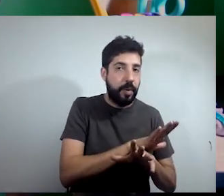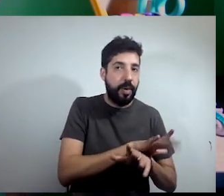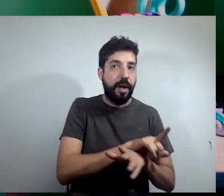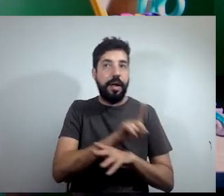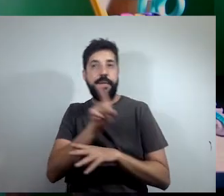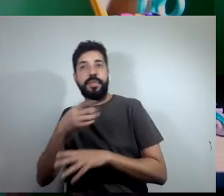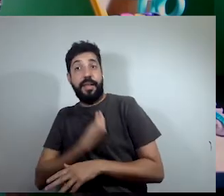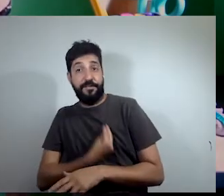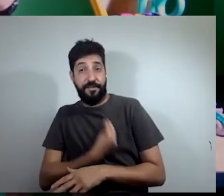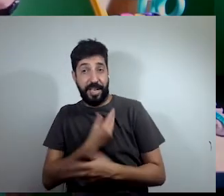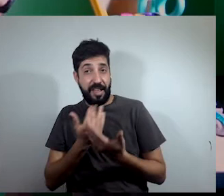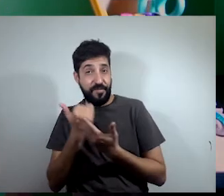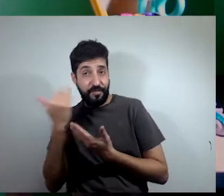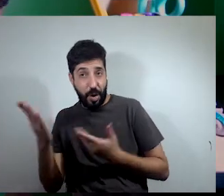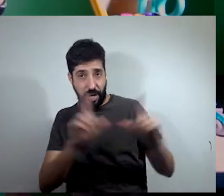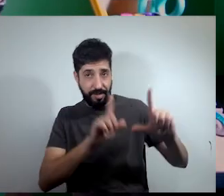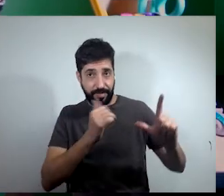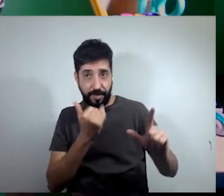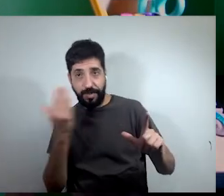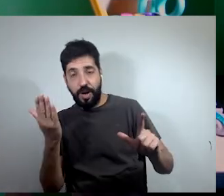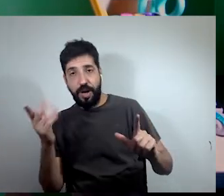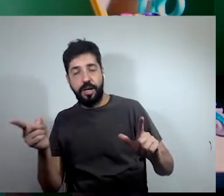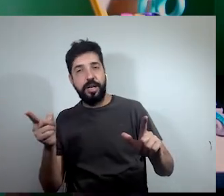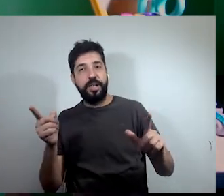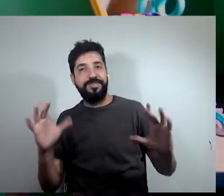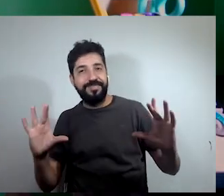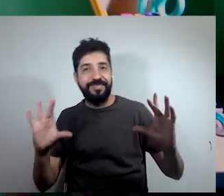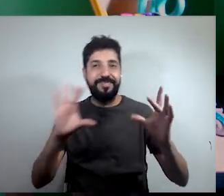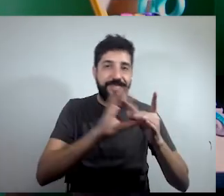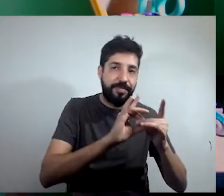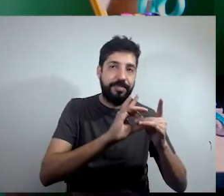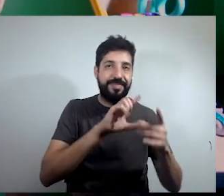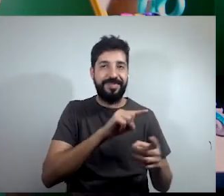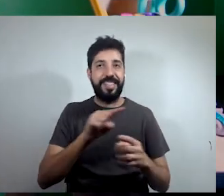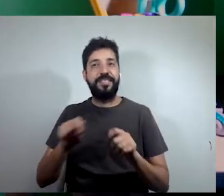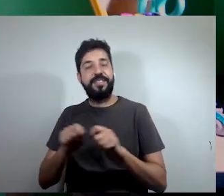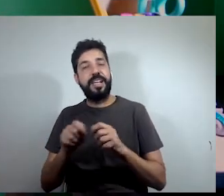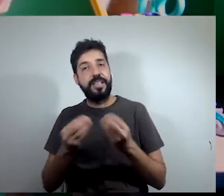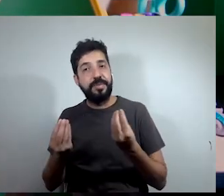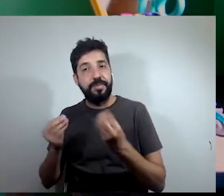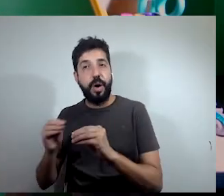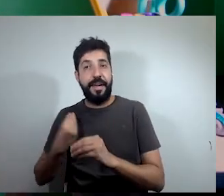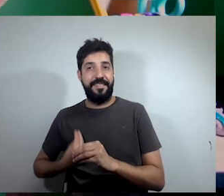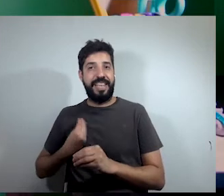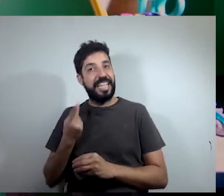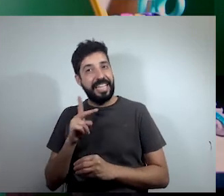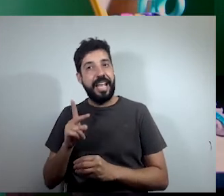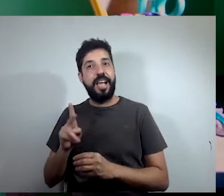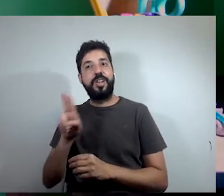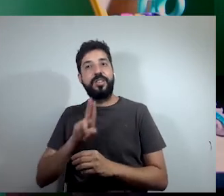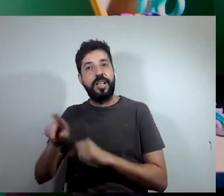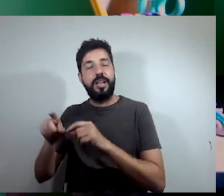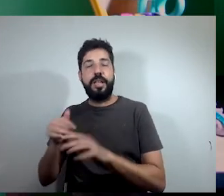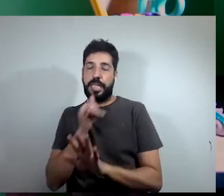expansão daquilo que você estava assistindo com a criança, ou que a criança estava assistindo, para você colocar isso, vivenciar isso no mundo